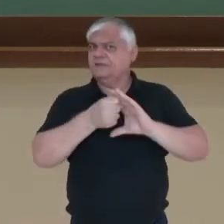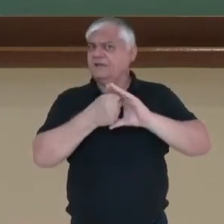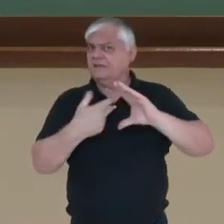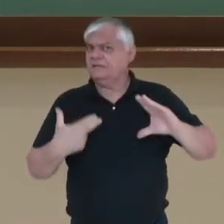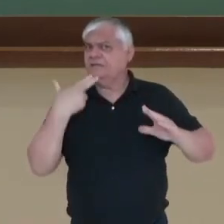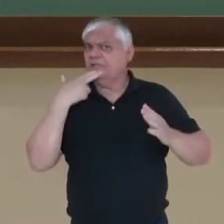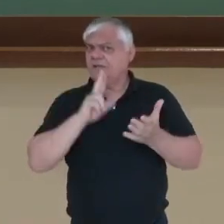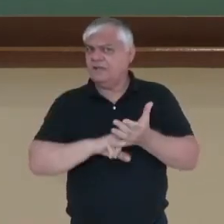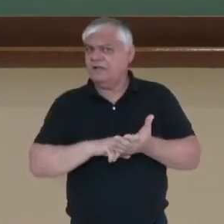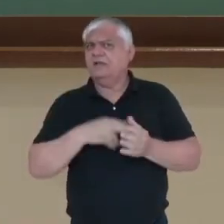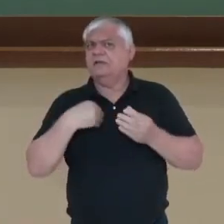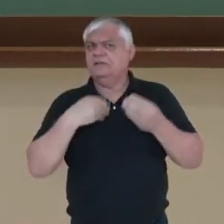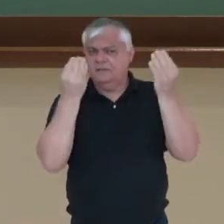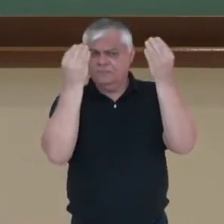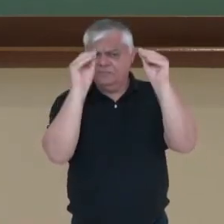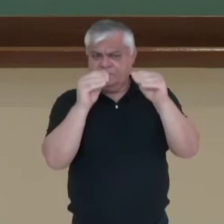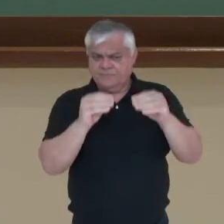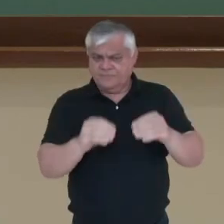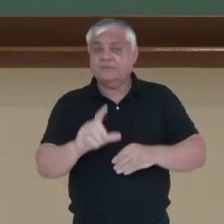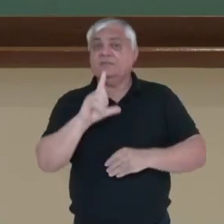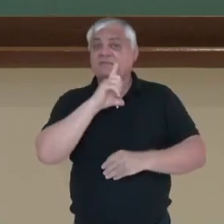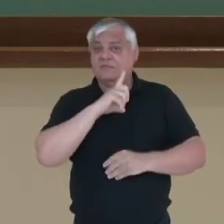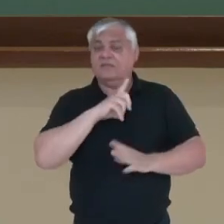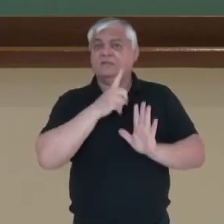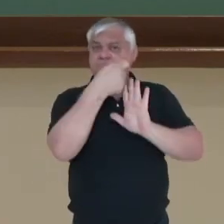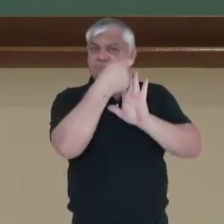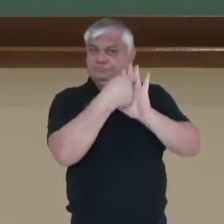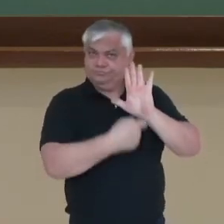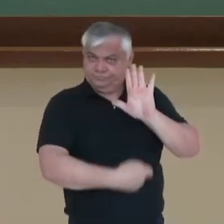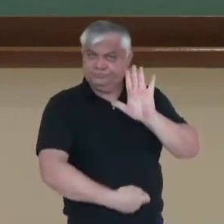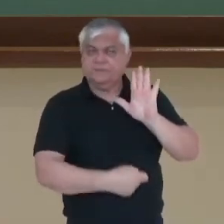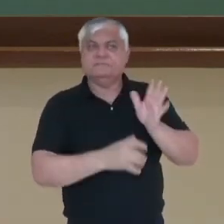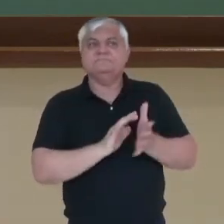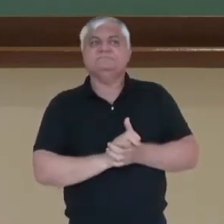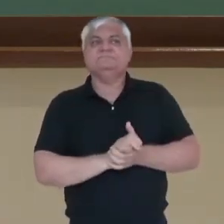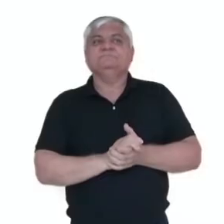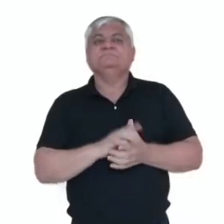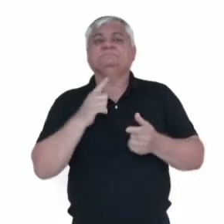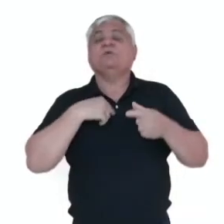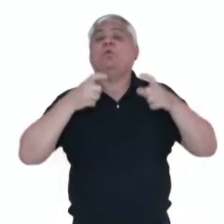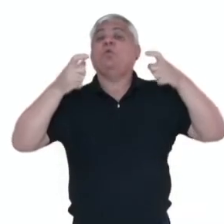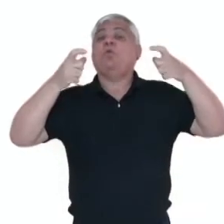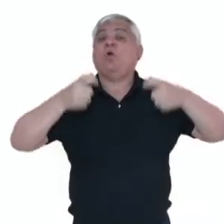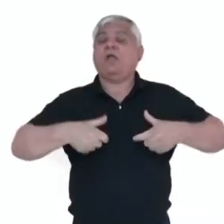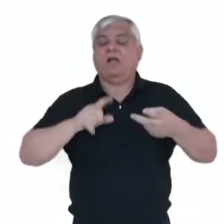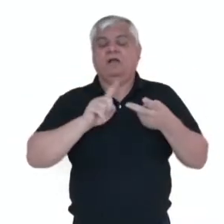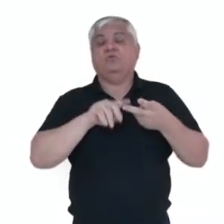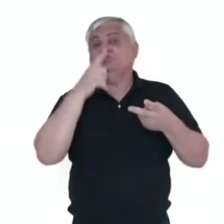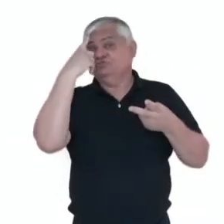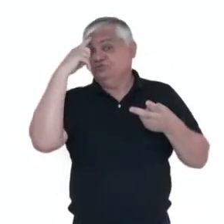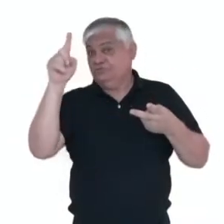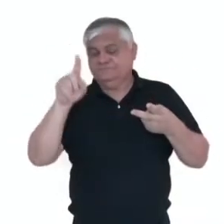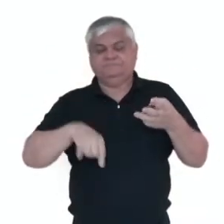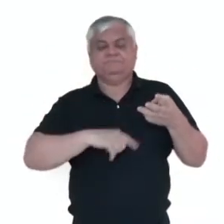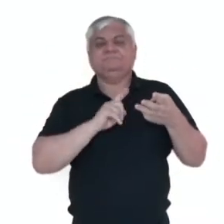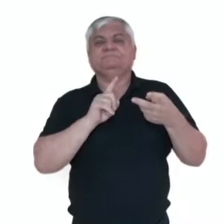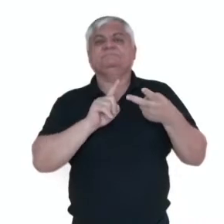toda a composição epistolar, ou seja, toda a carta, tem local e data,